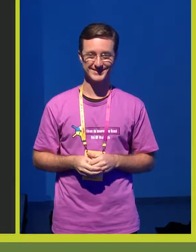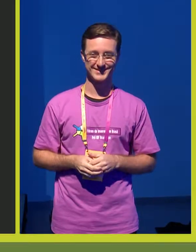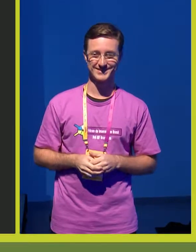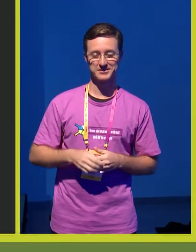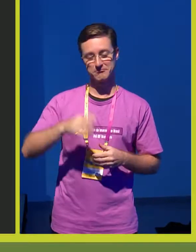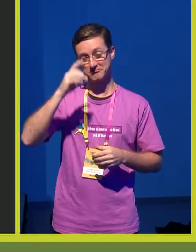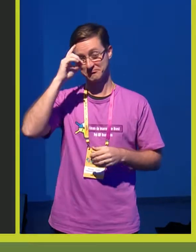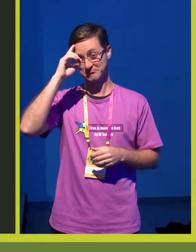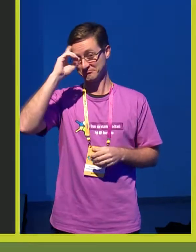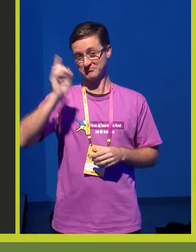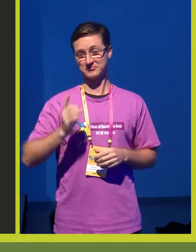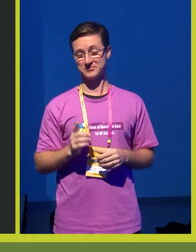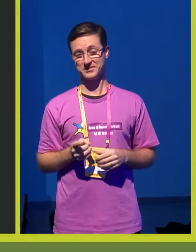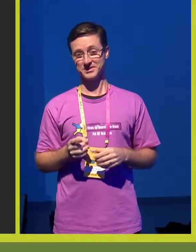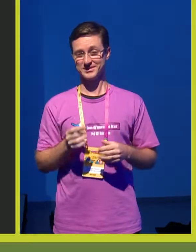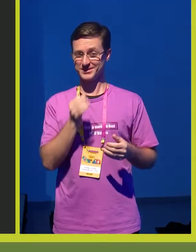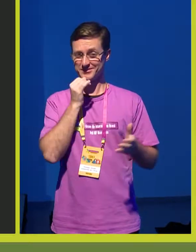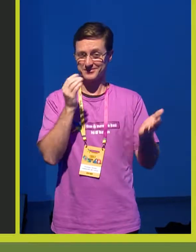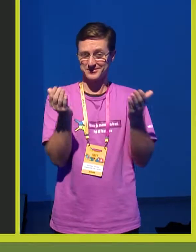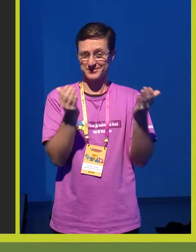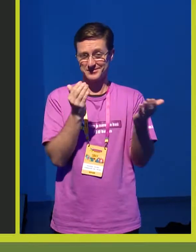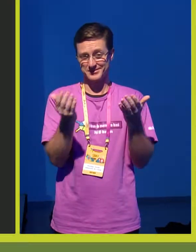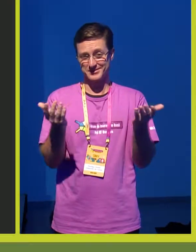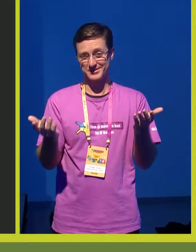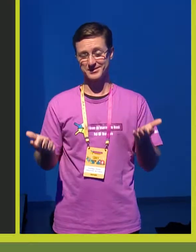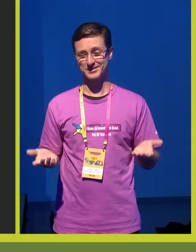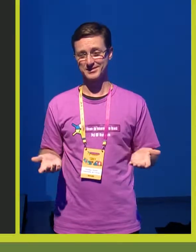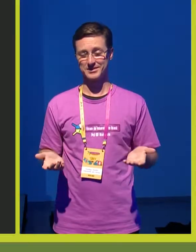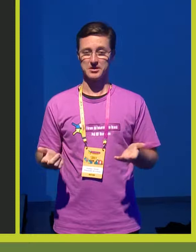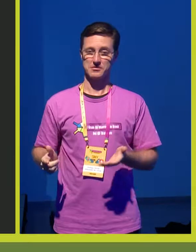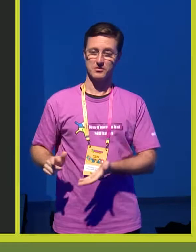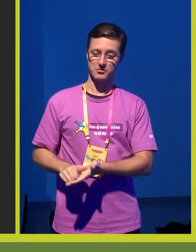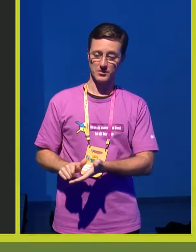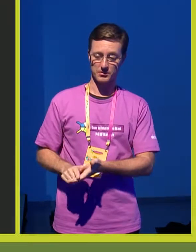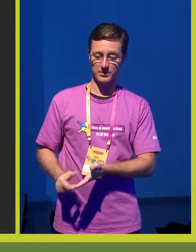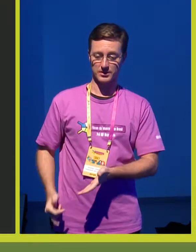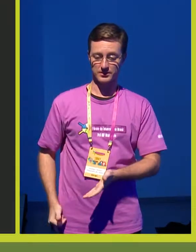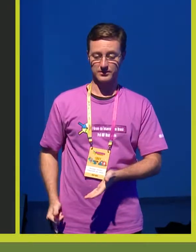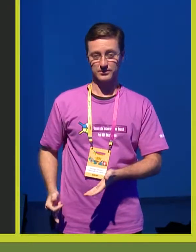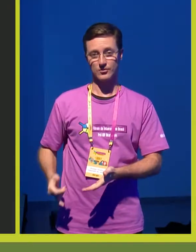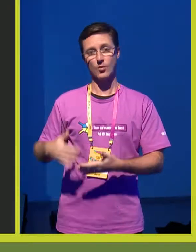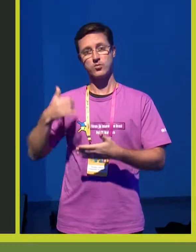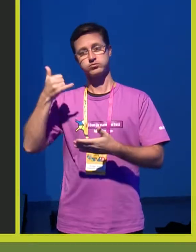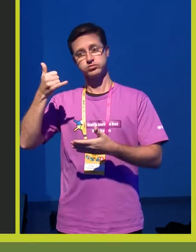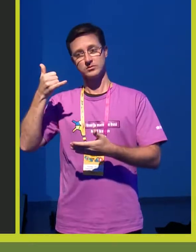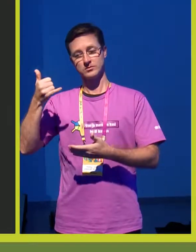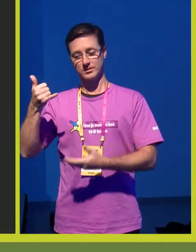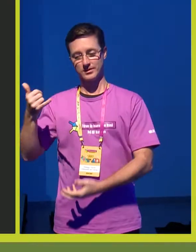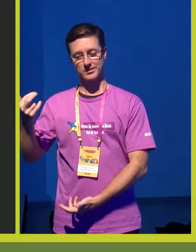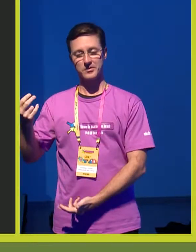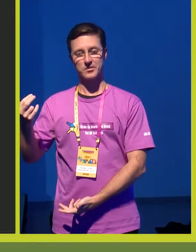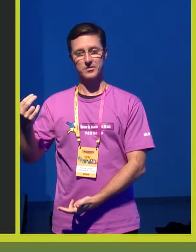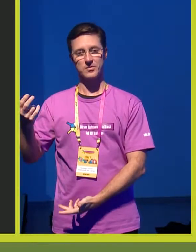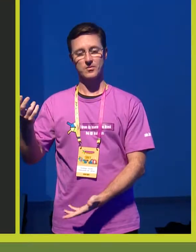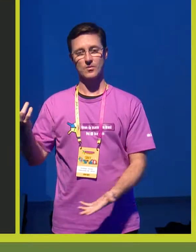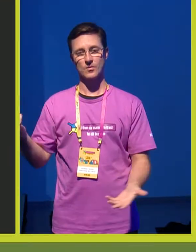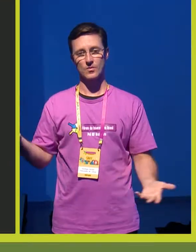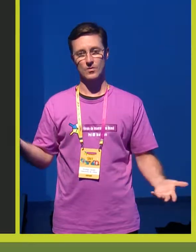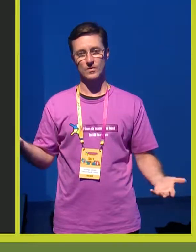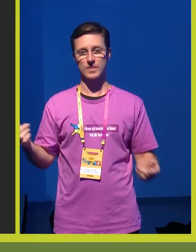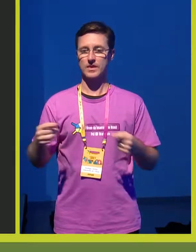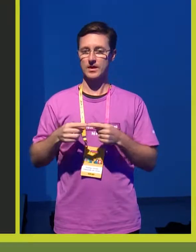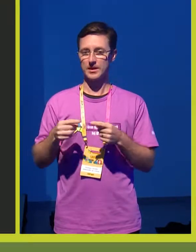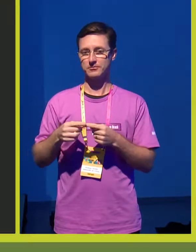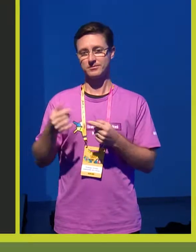não sei se a analogia mais dos papéis que carregam no bolso correspondem também com as capacidades do nosso